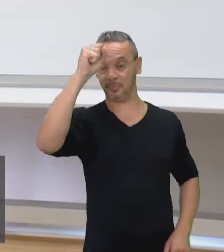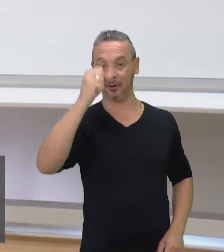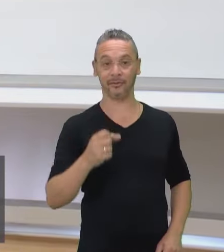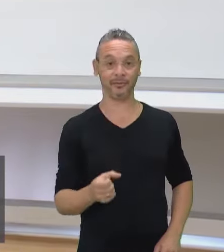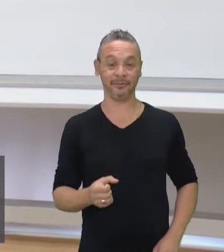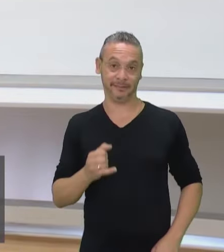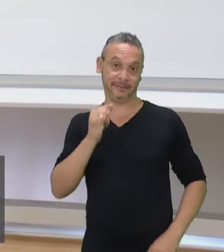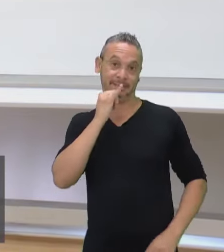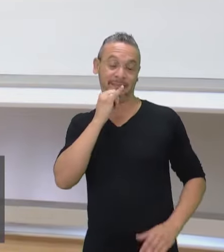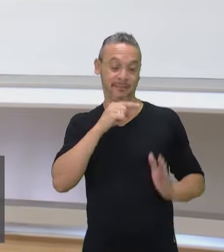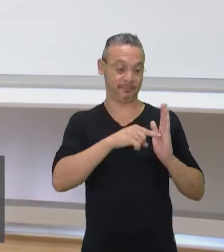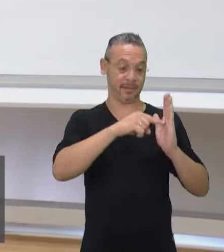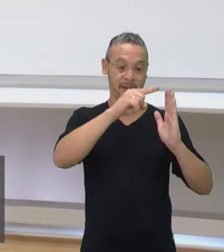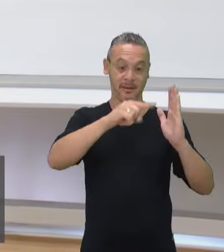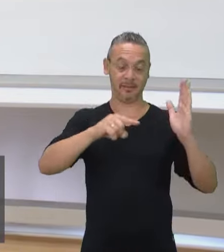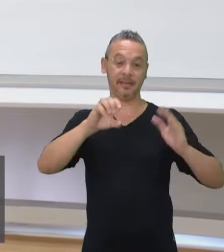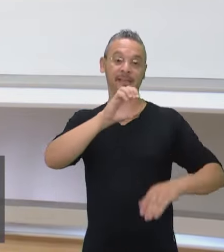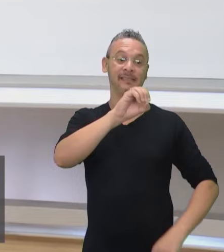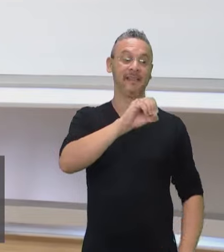for